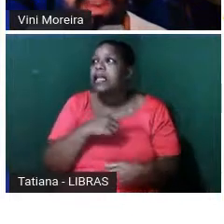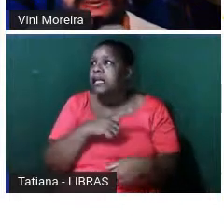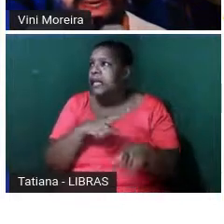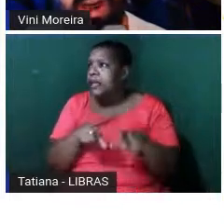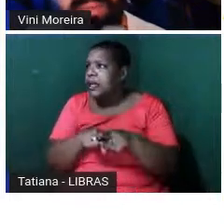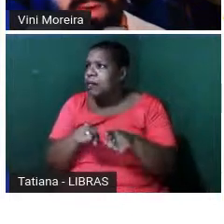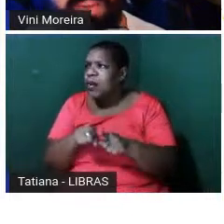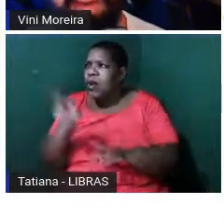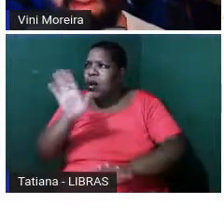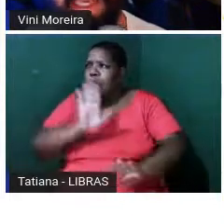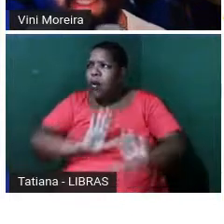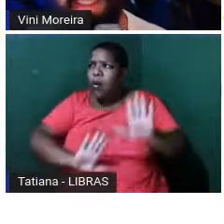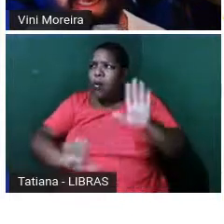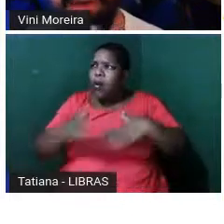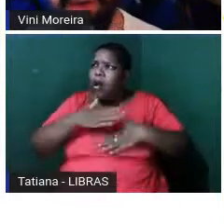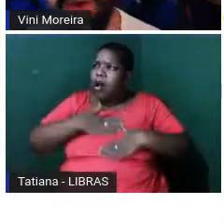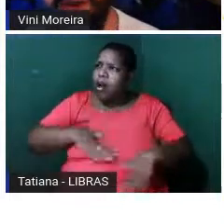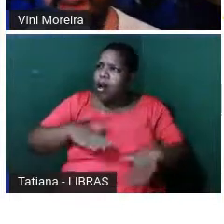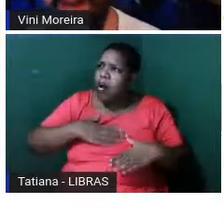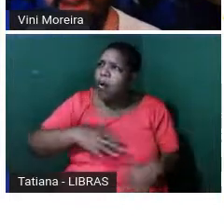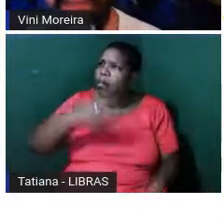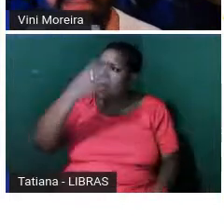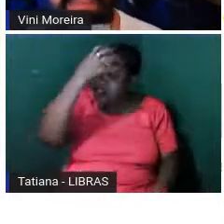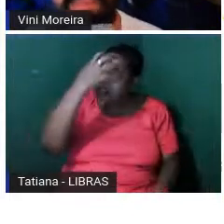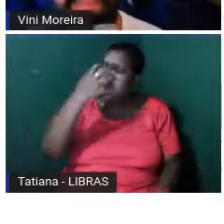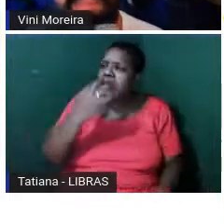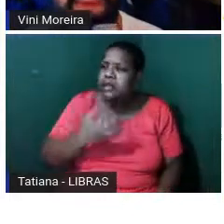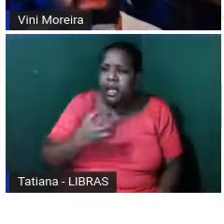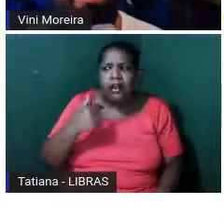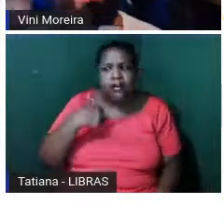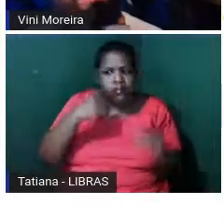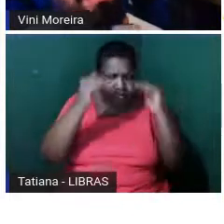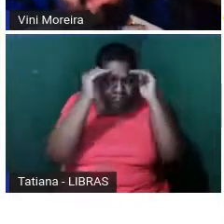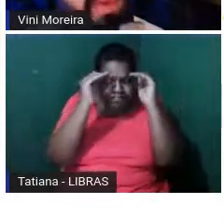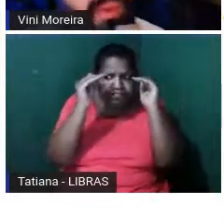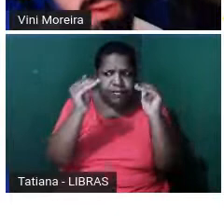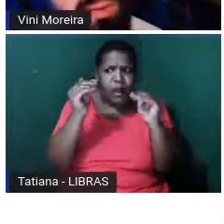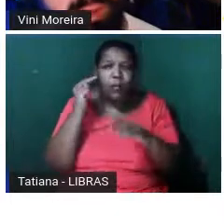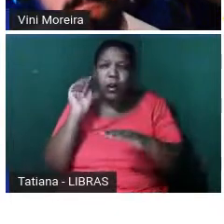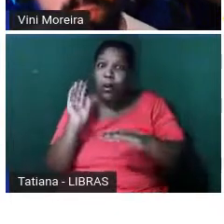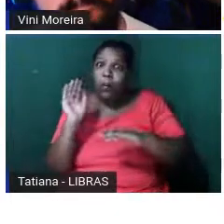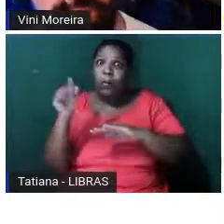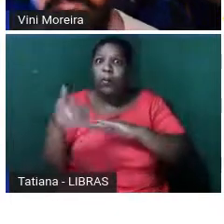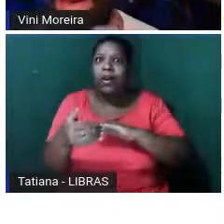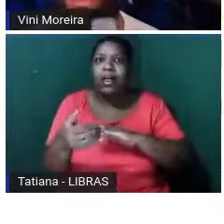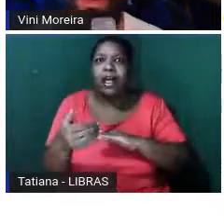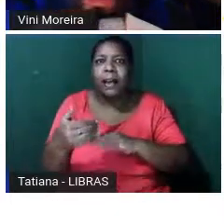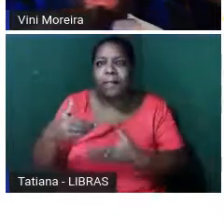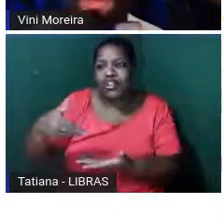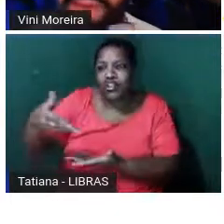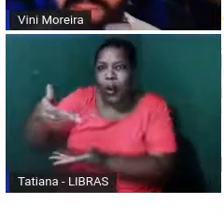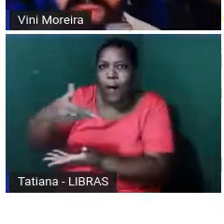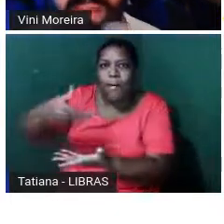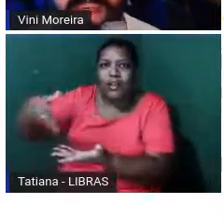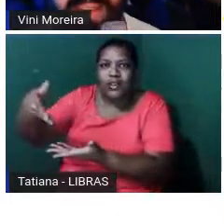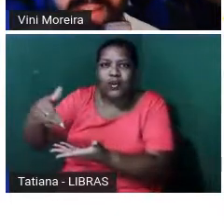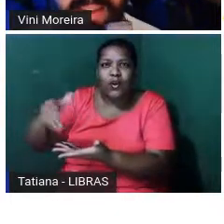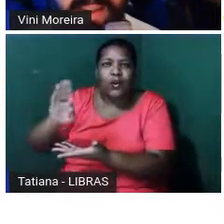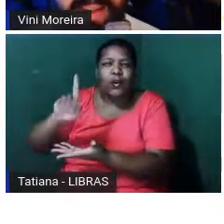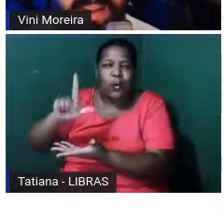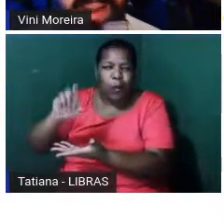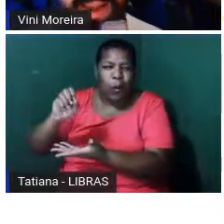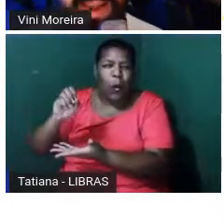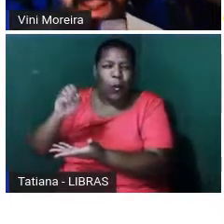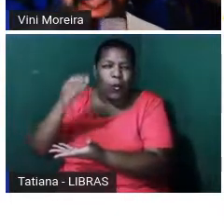ir muita calma e muita seriedade e para não pular direto para a cobertura do bolo eu vou sempre